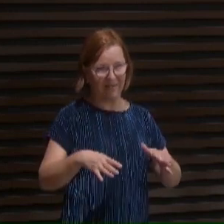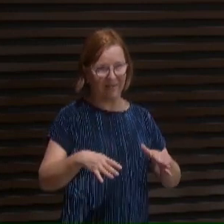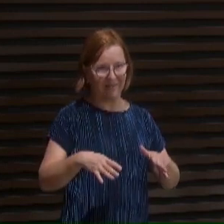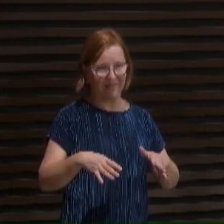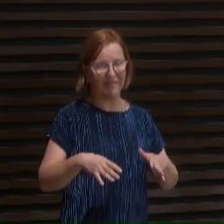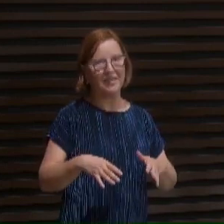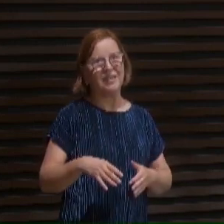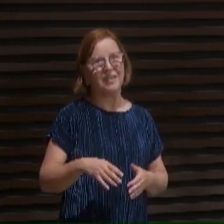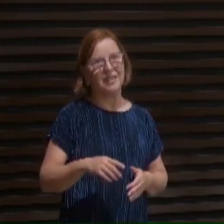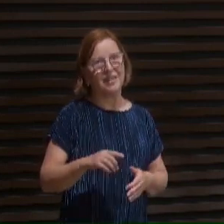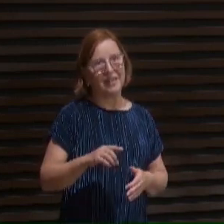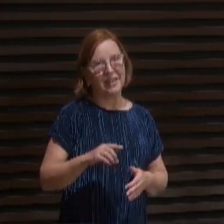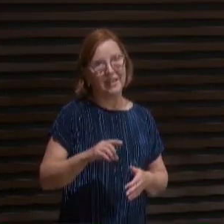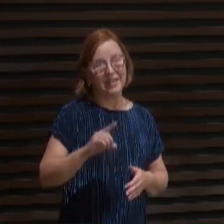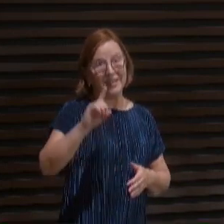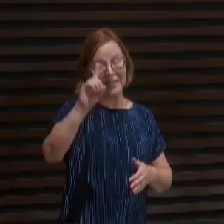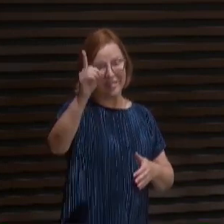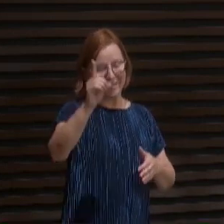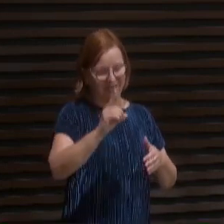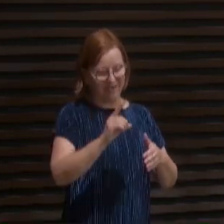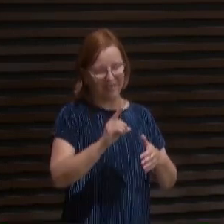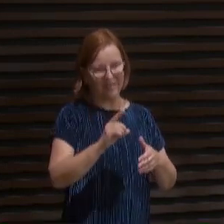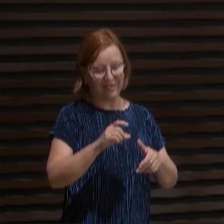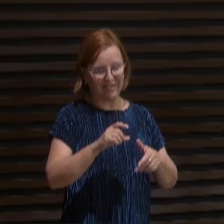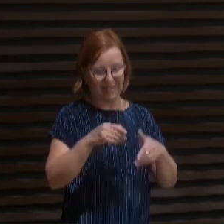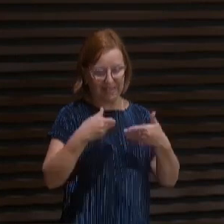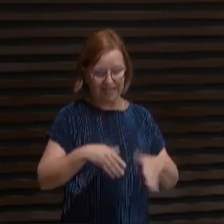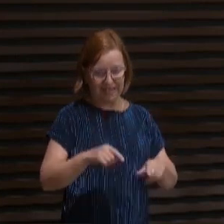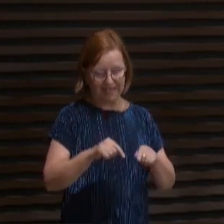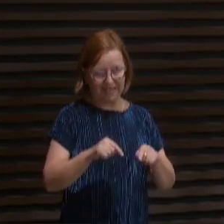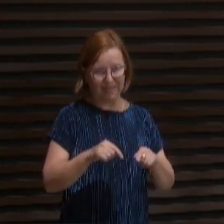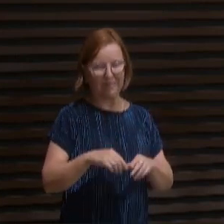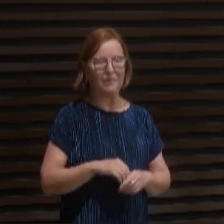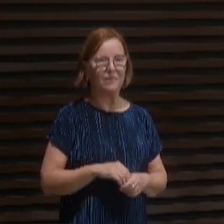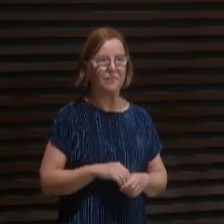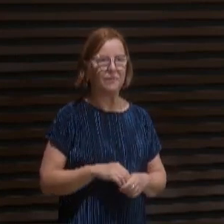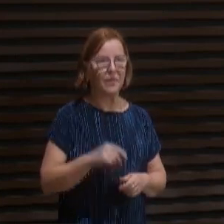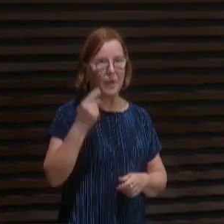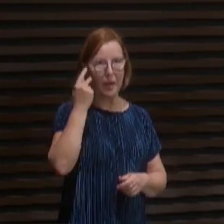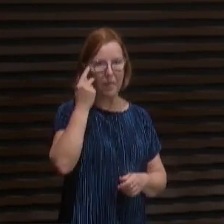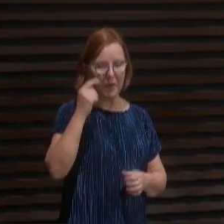Cristo. É para o mundo esse sinal, é para o Egito. Agora vamos para frente.